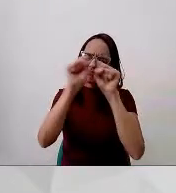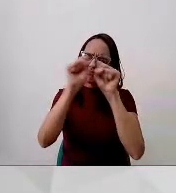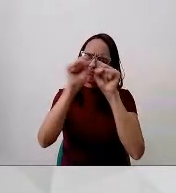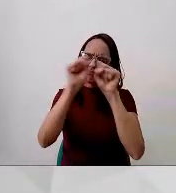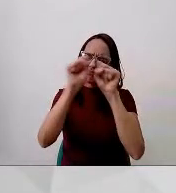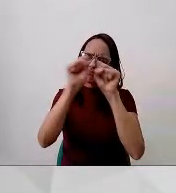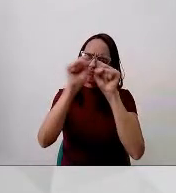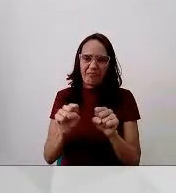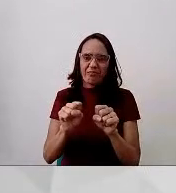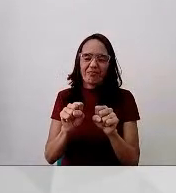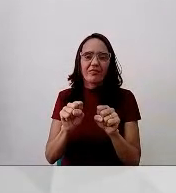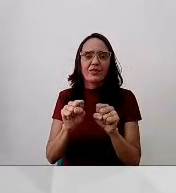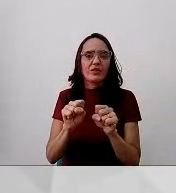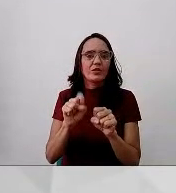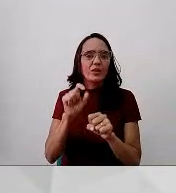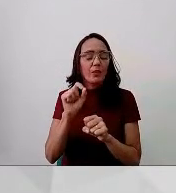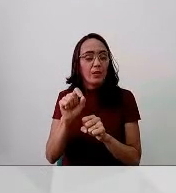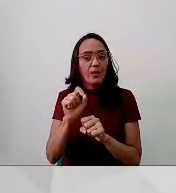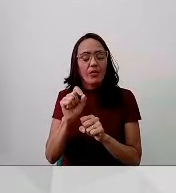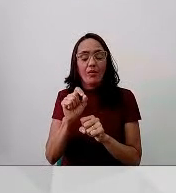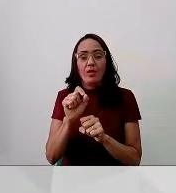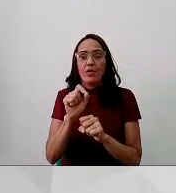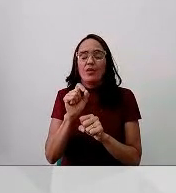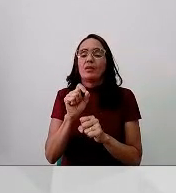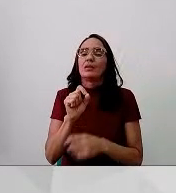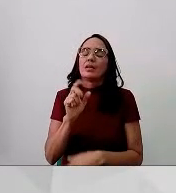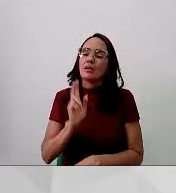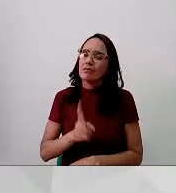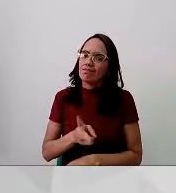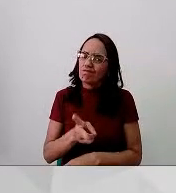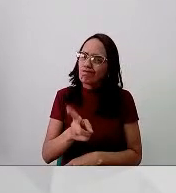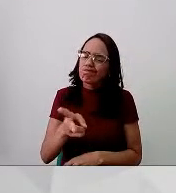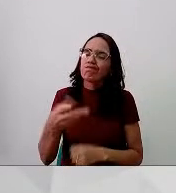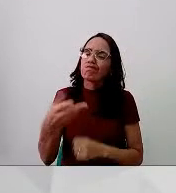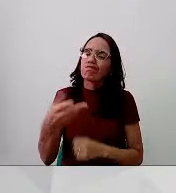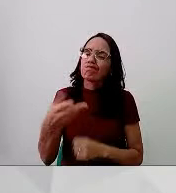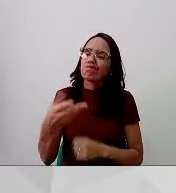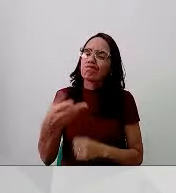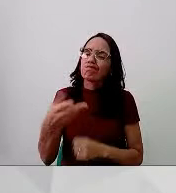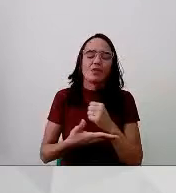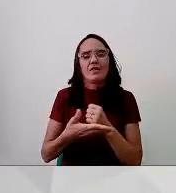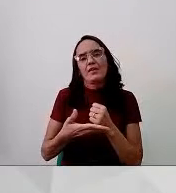baseado na linguagem Prolog, né?